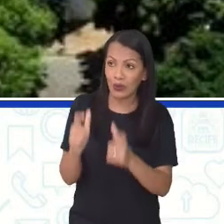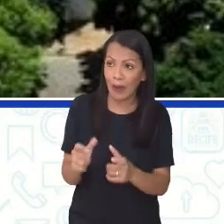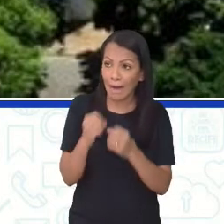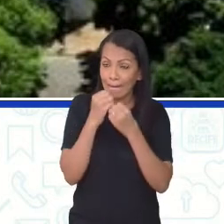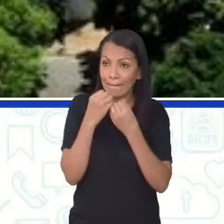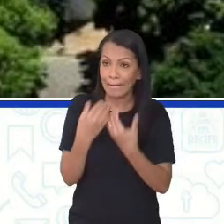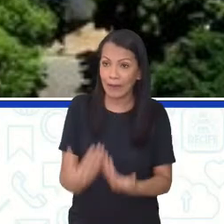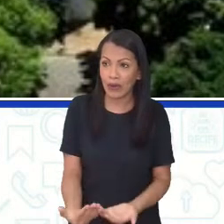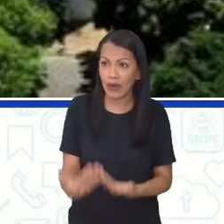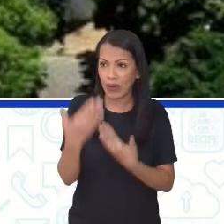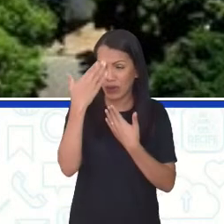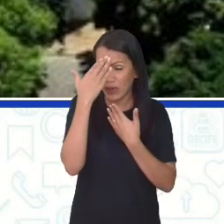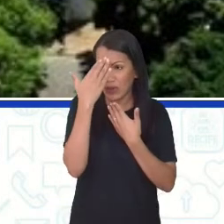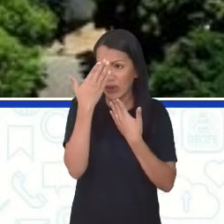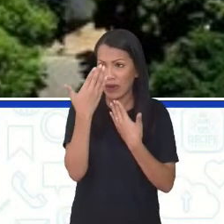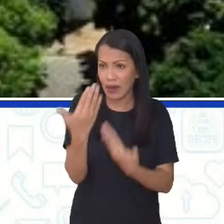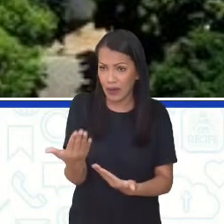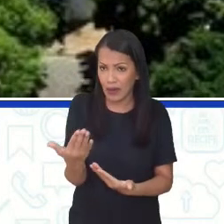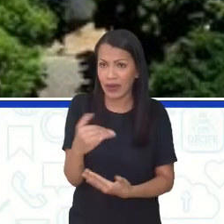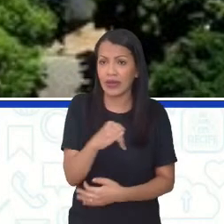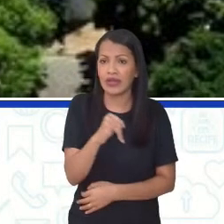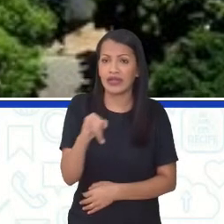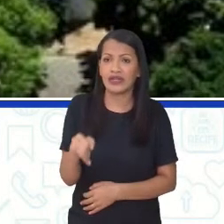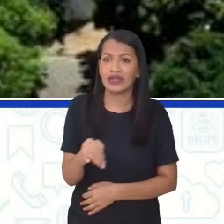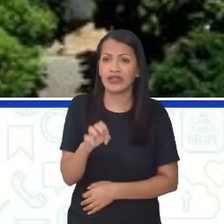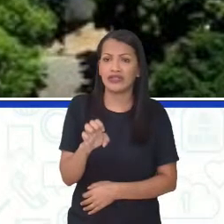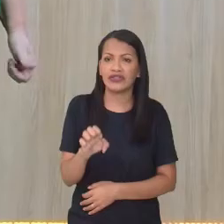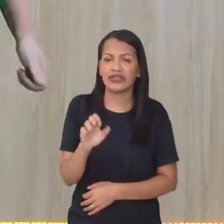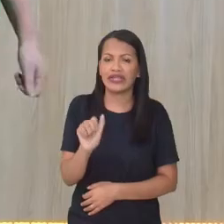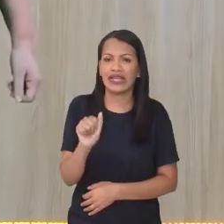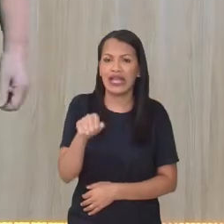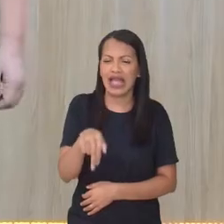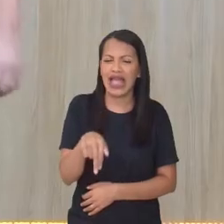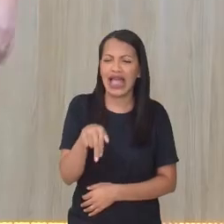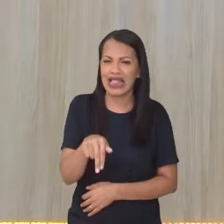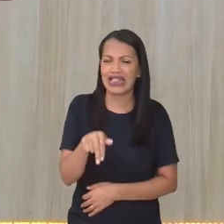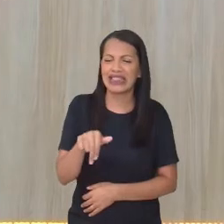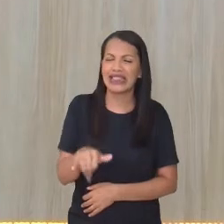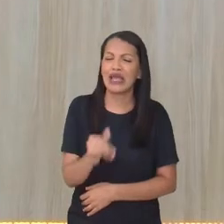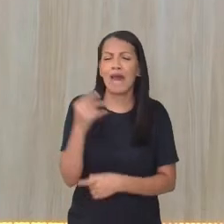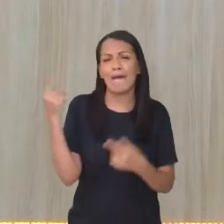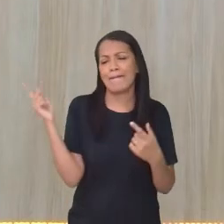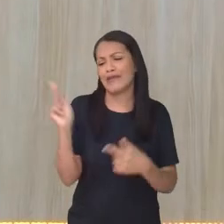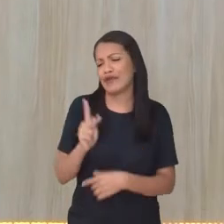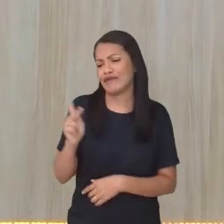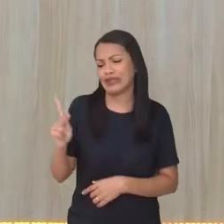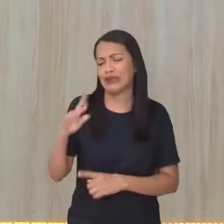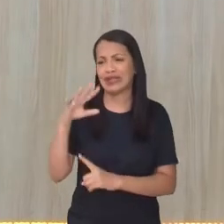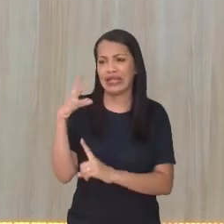Bom, obrigada, professora Gine, professora de artes aqui do EMAD, ela aí